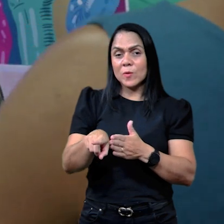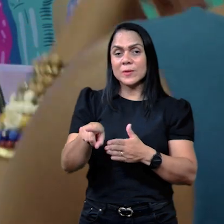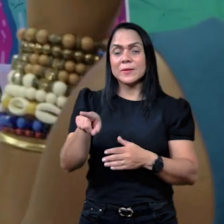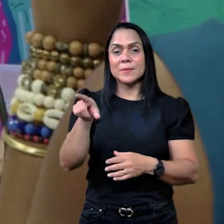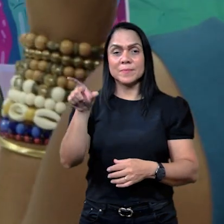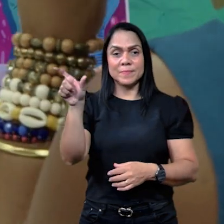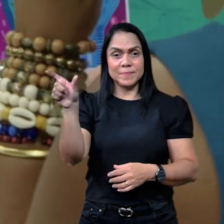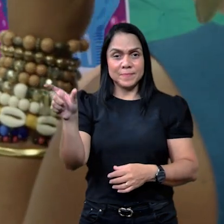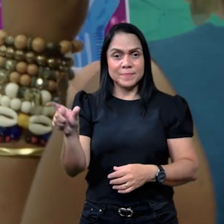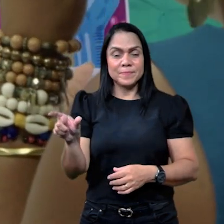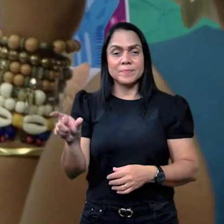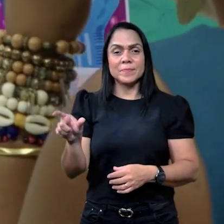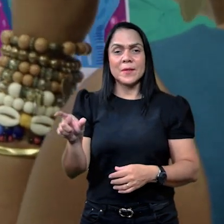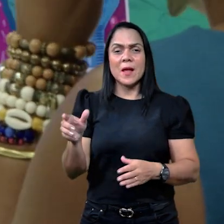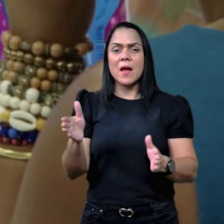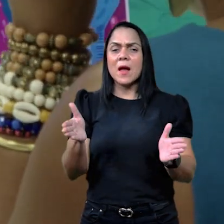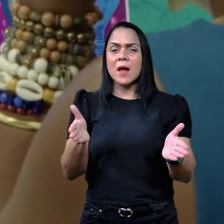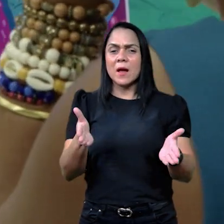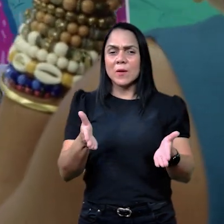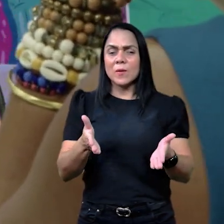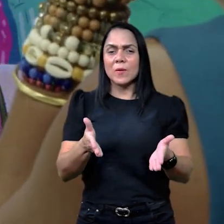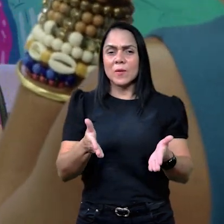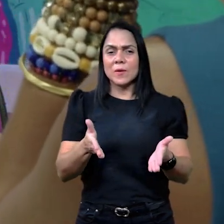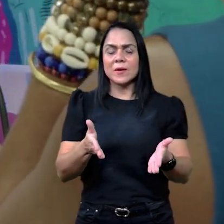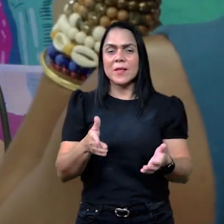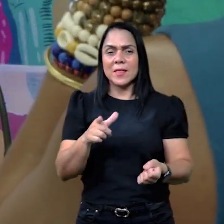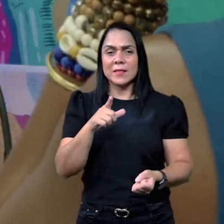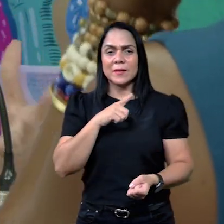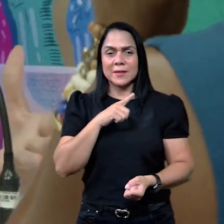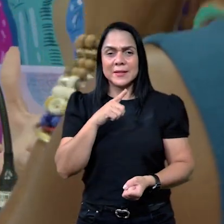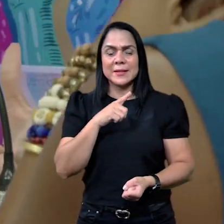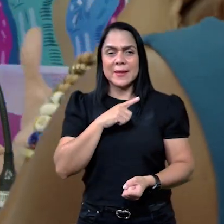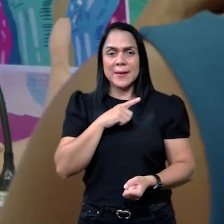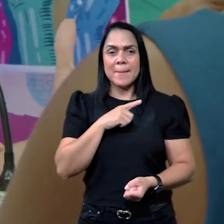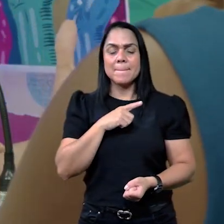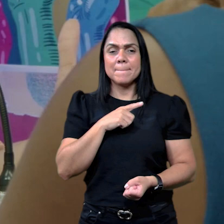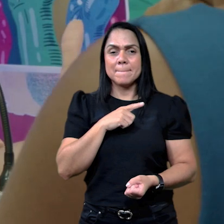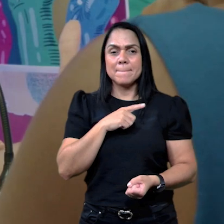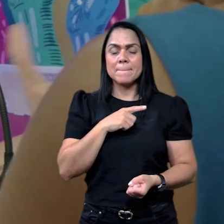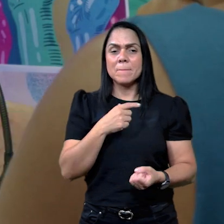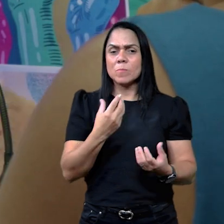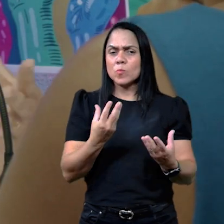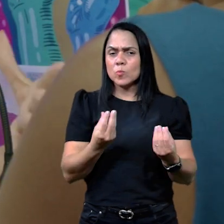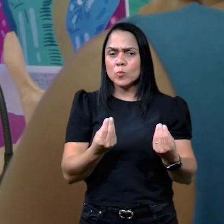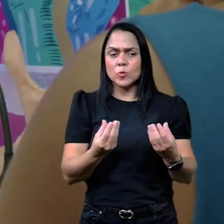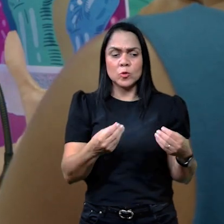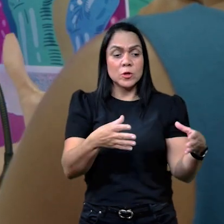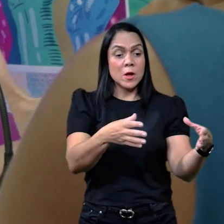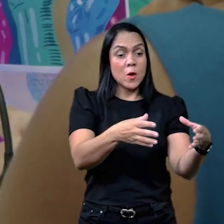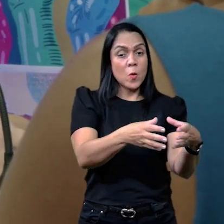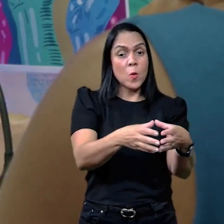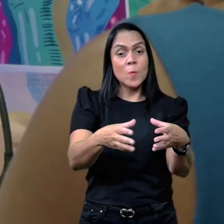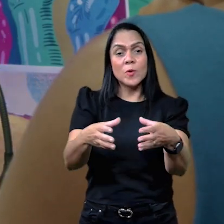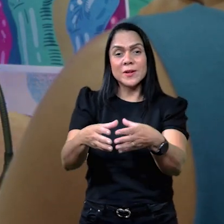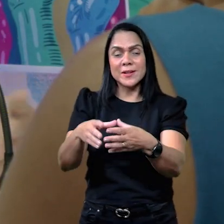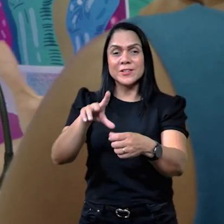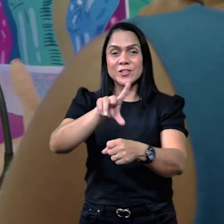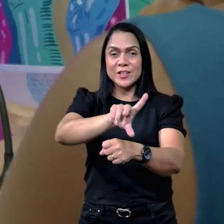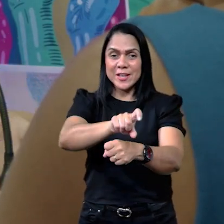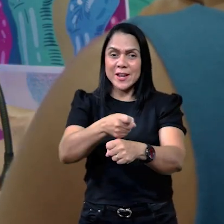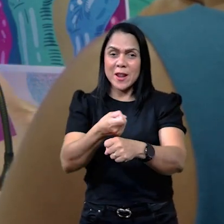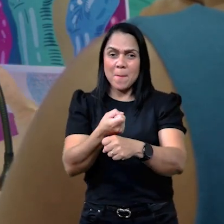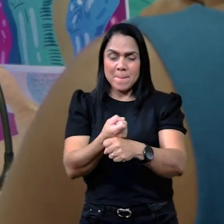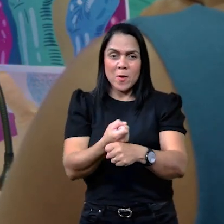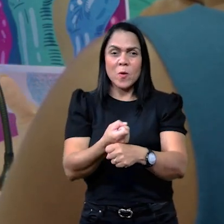voltada para a Priscila atualmente, creio que há milhares de comunidades quilombolas distribuídas